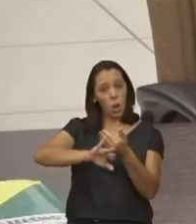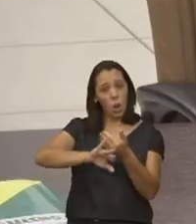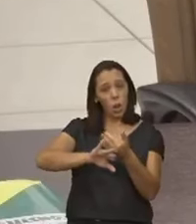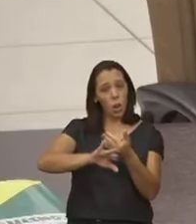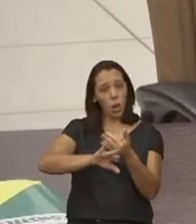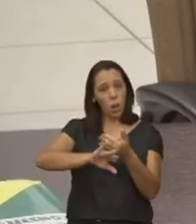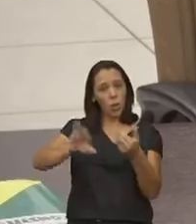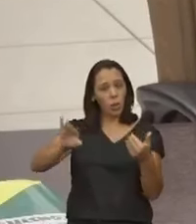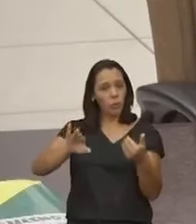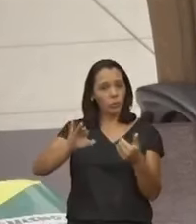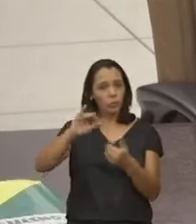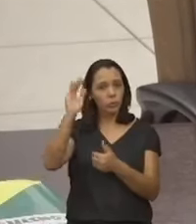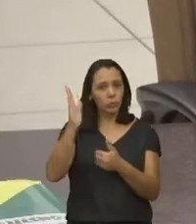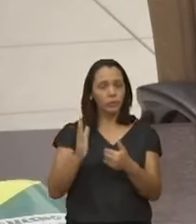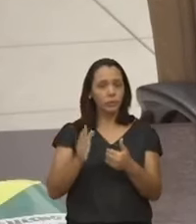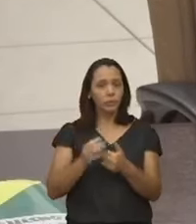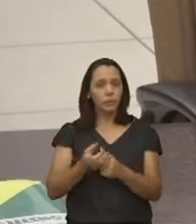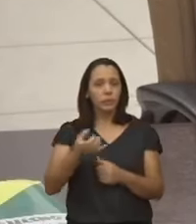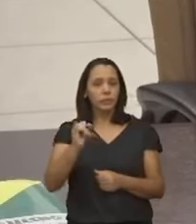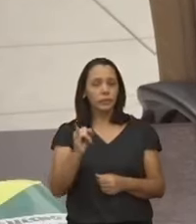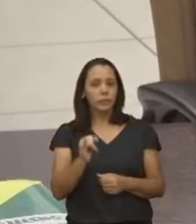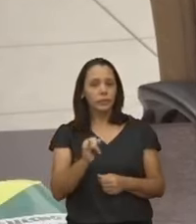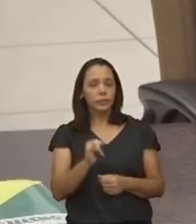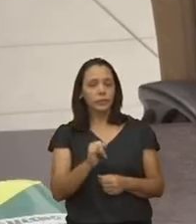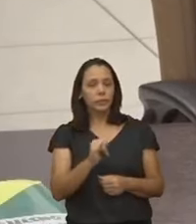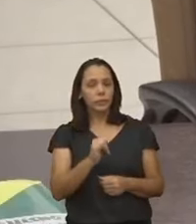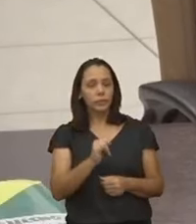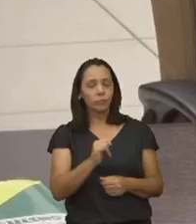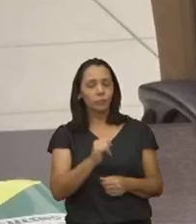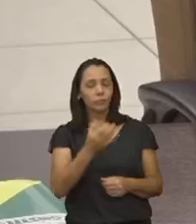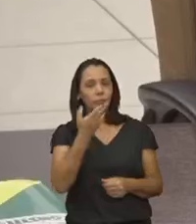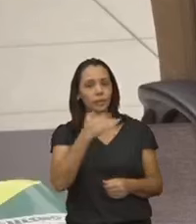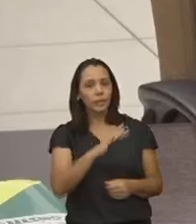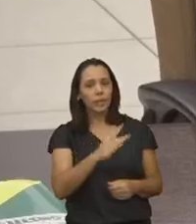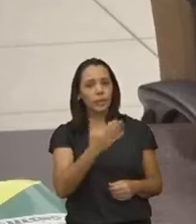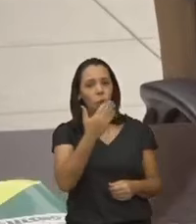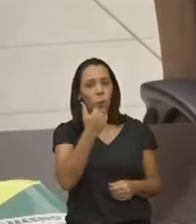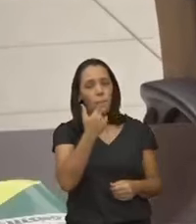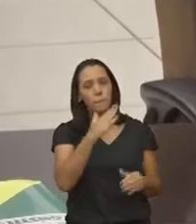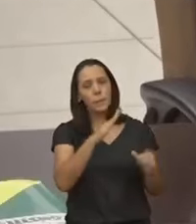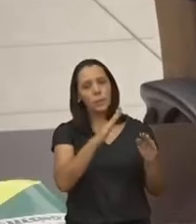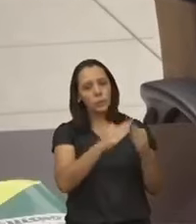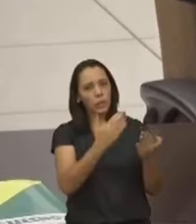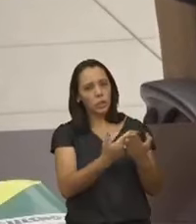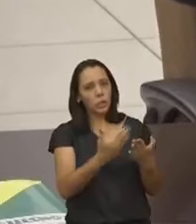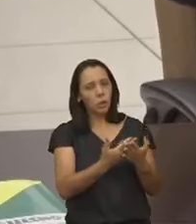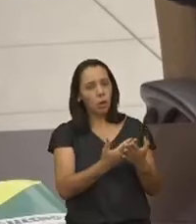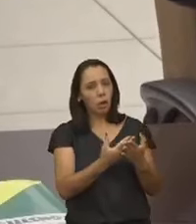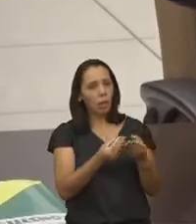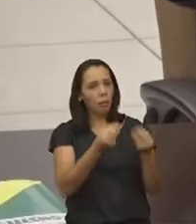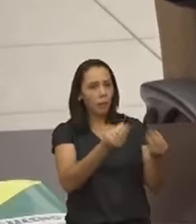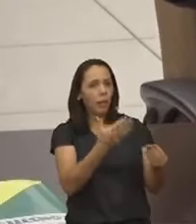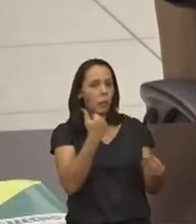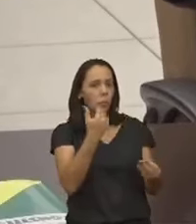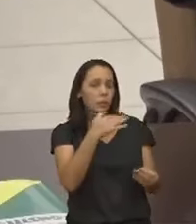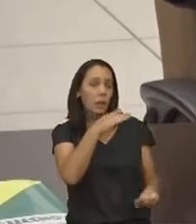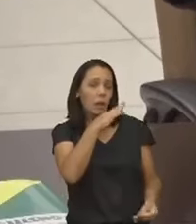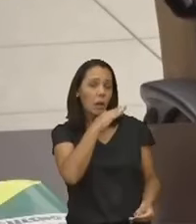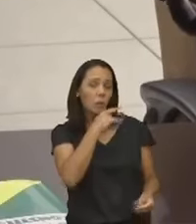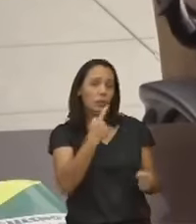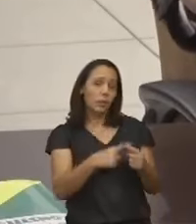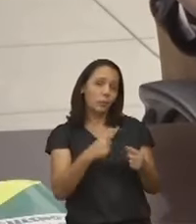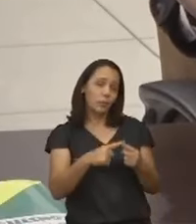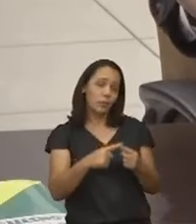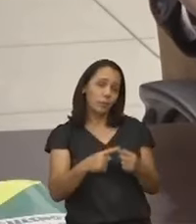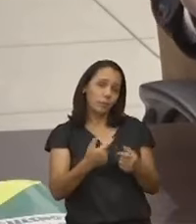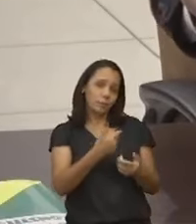comendo moela é fruto da política econômica que nós temos nacionalmente. Ou Jacareí está separado do Brasil? Vamos